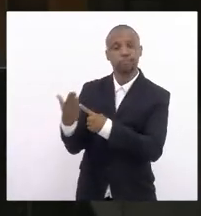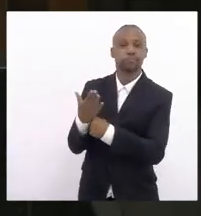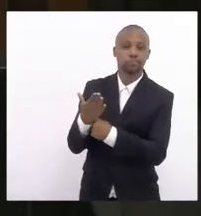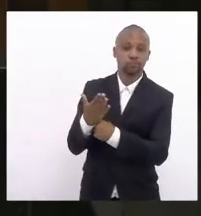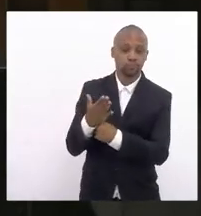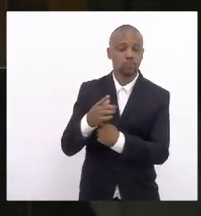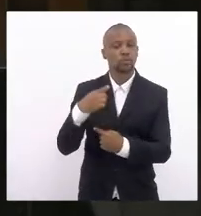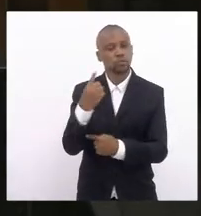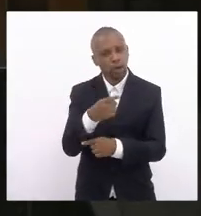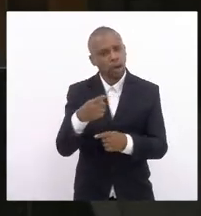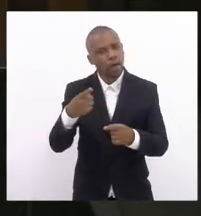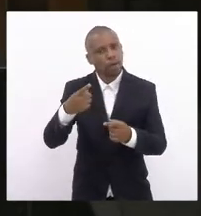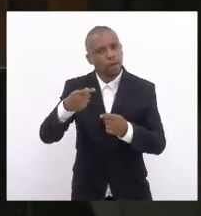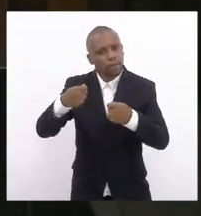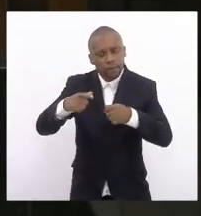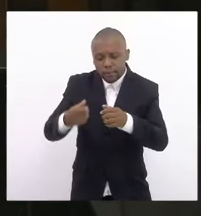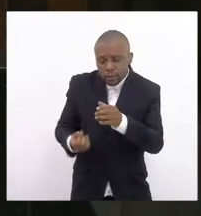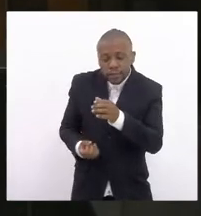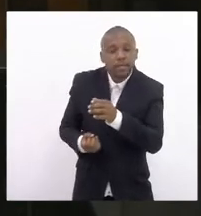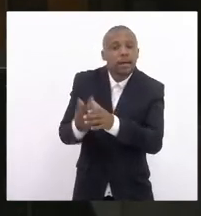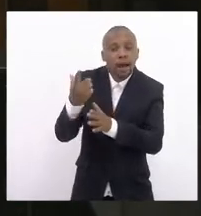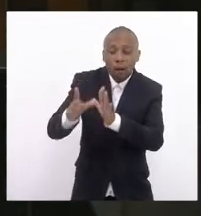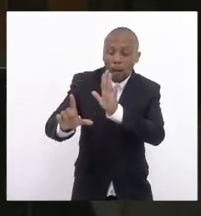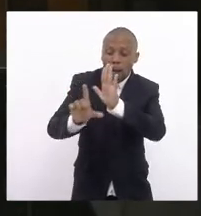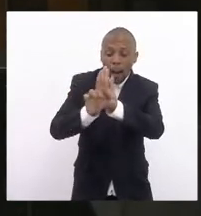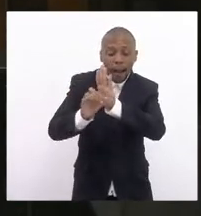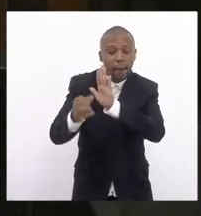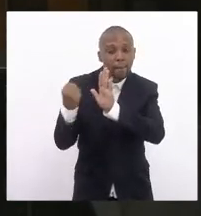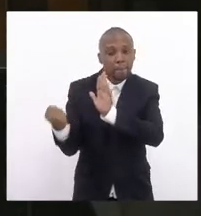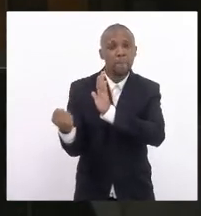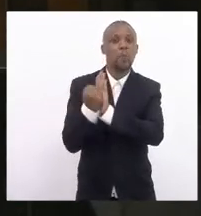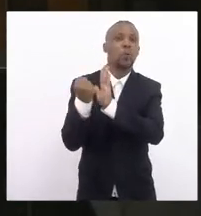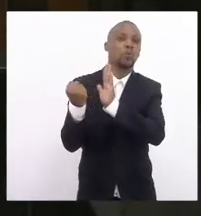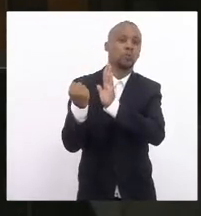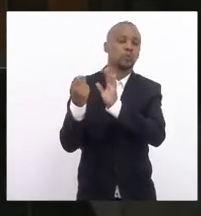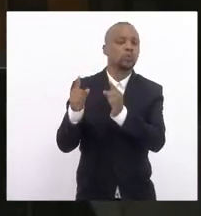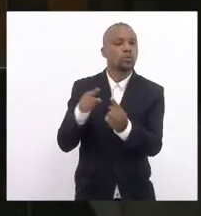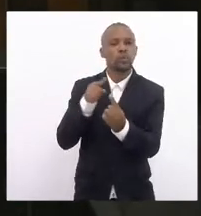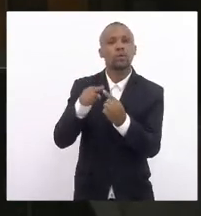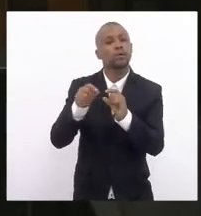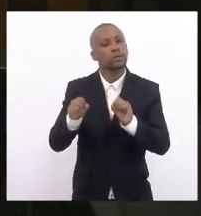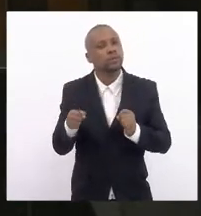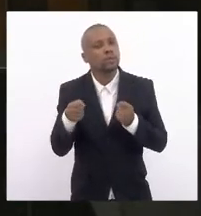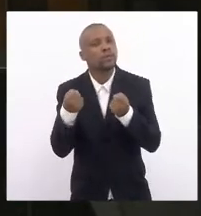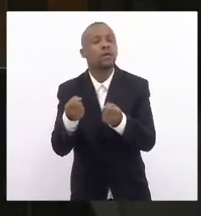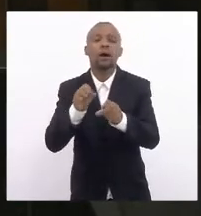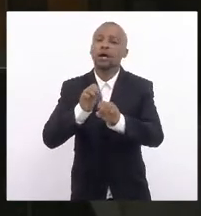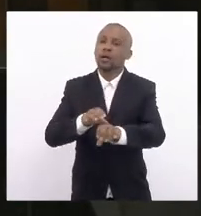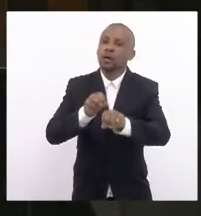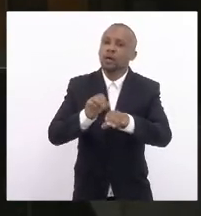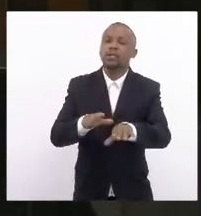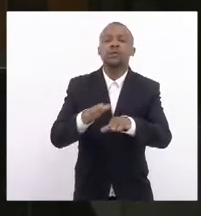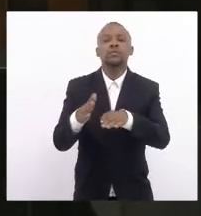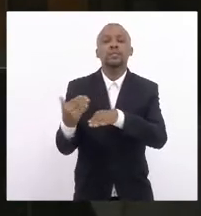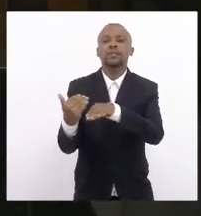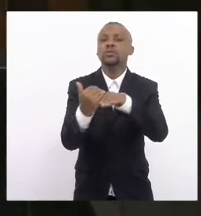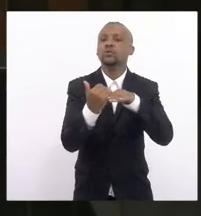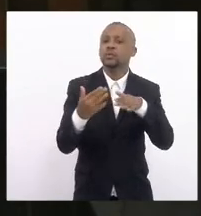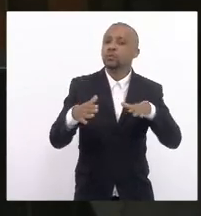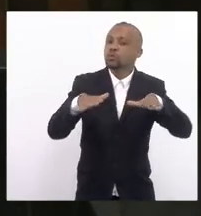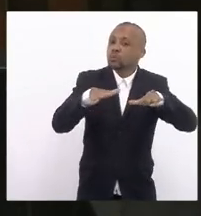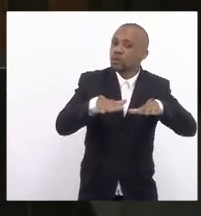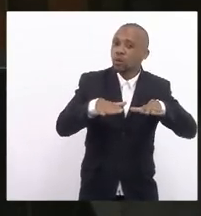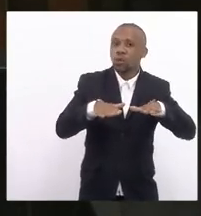marco legal, sólido, para garantir educação inclusiva no ensino médio do Estado do Rio de Janeiro.